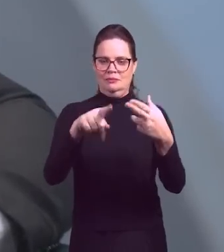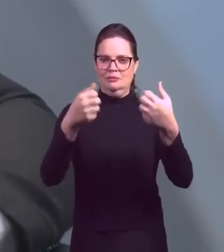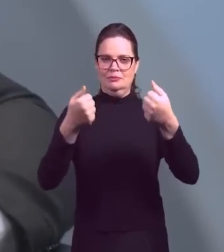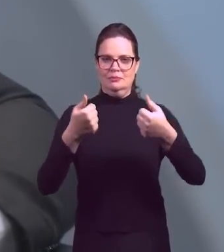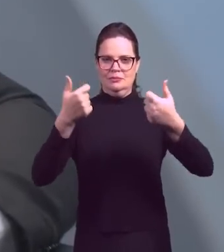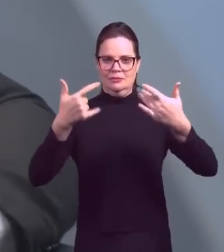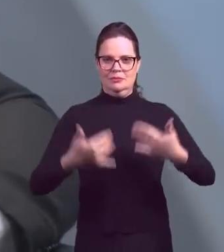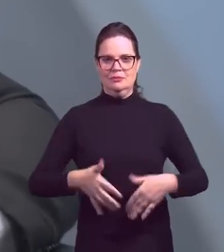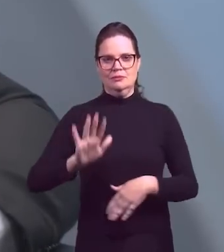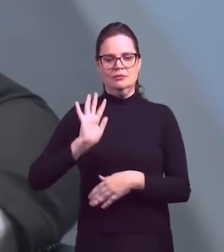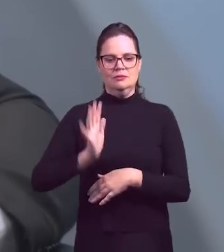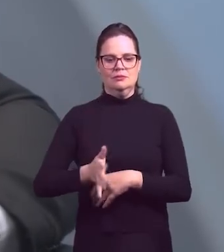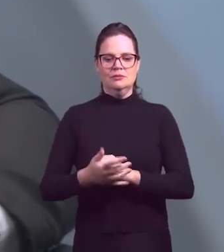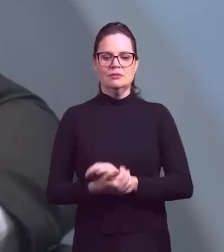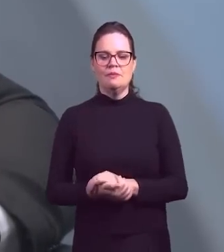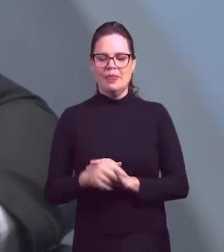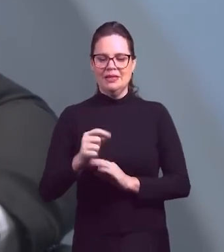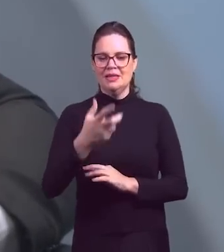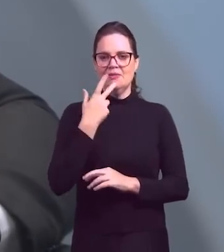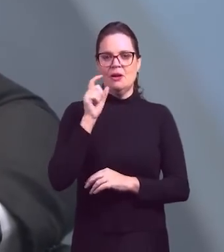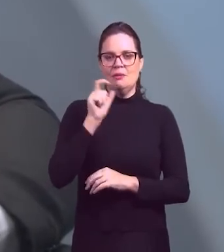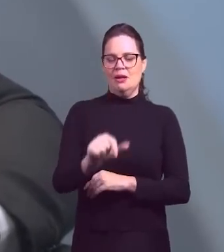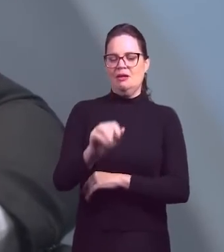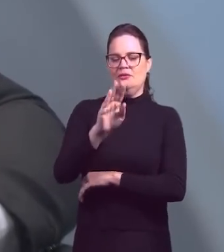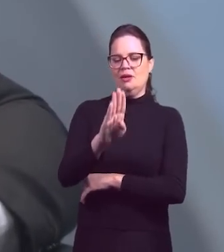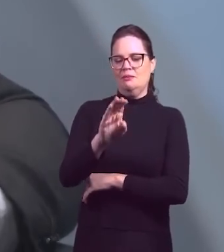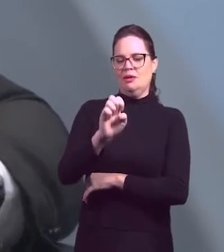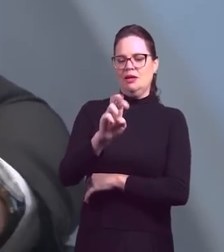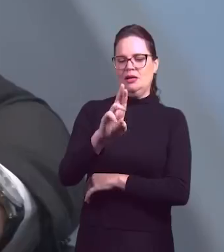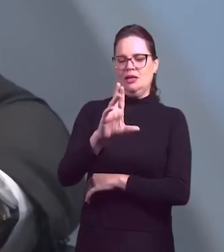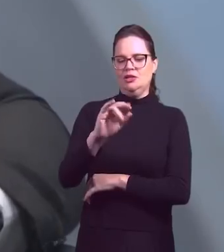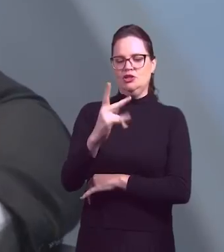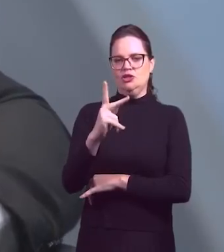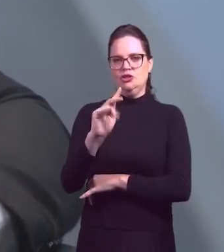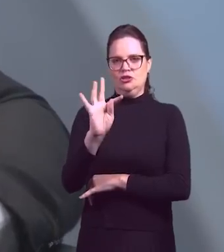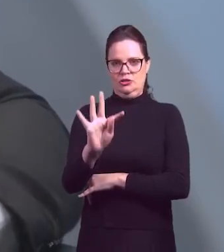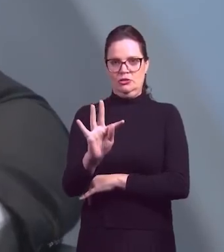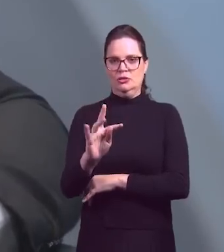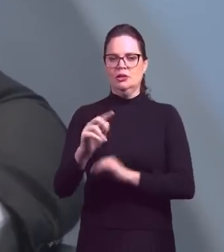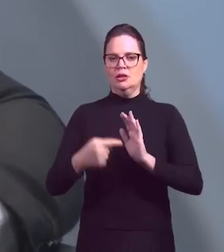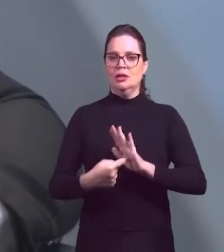mencionou, Bereshit, né, o verbo,